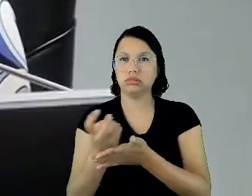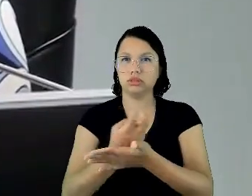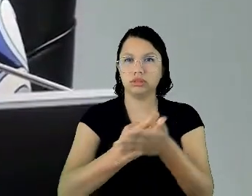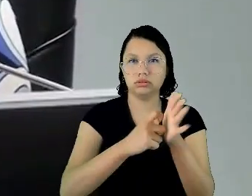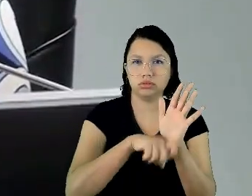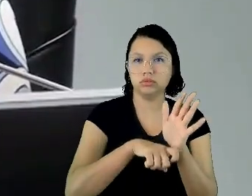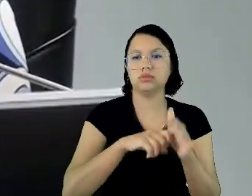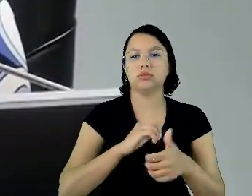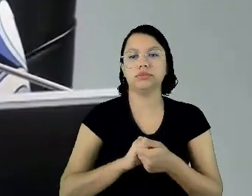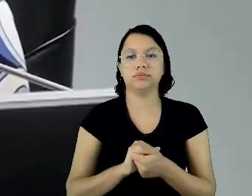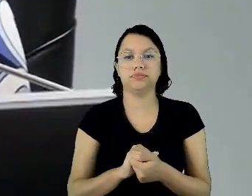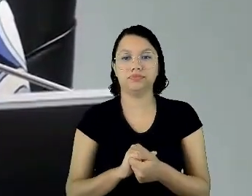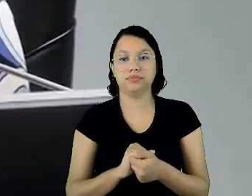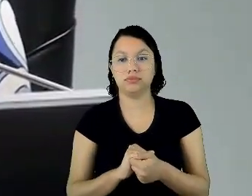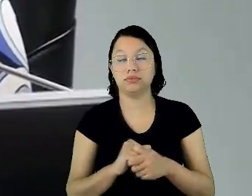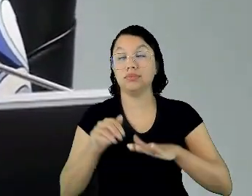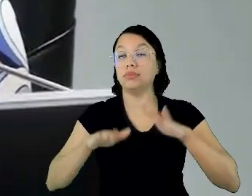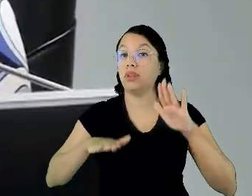Talvez